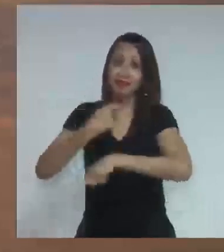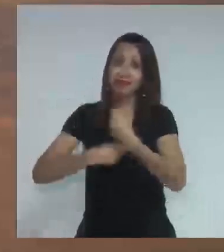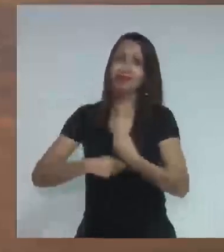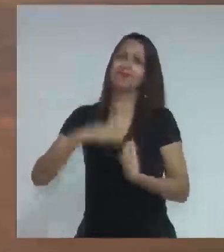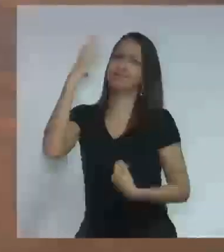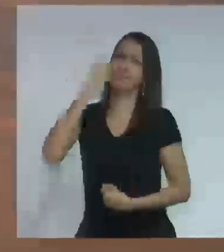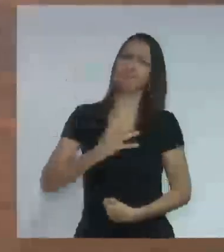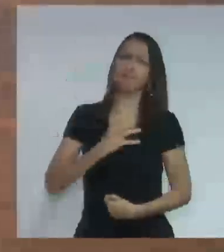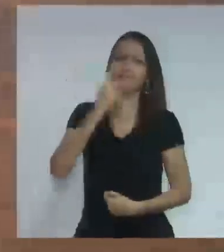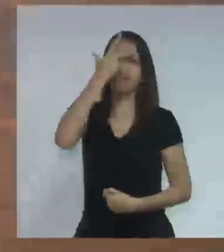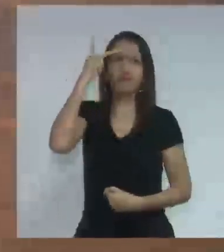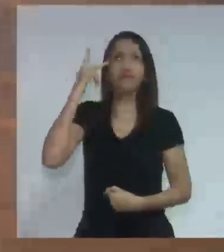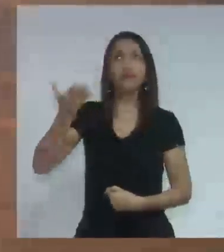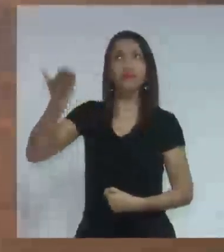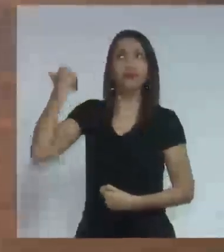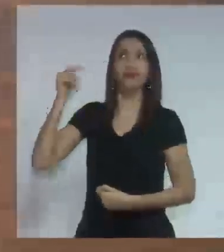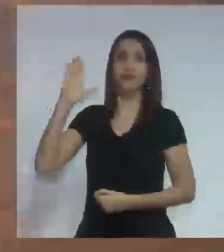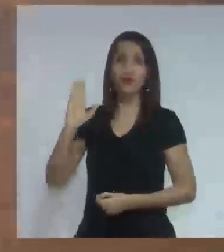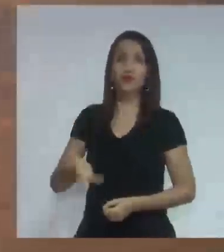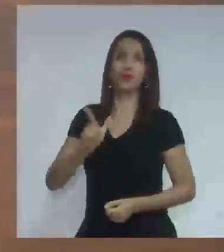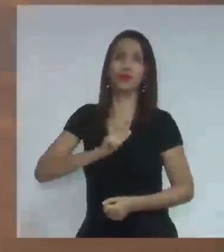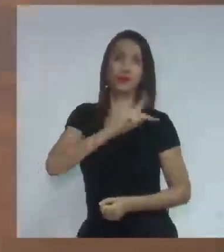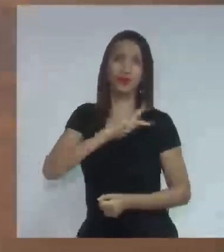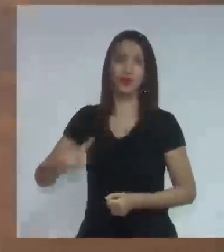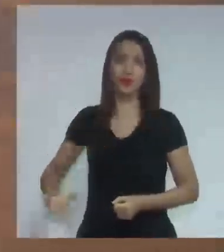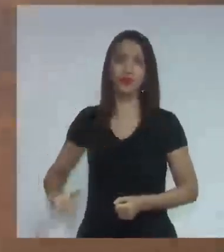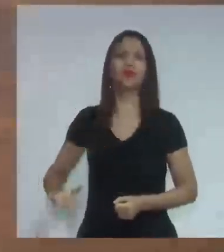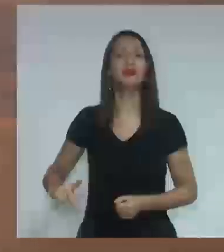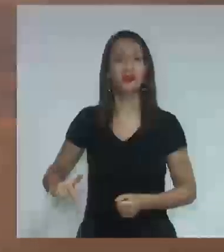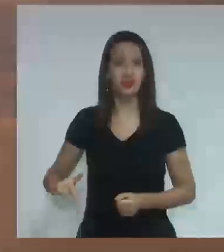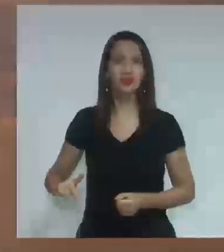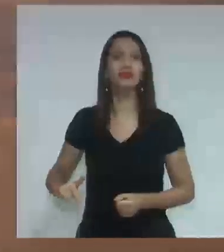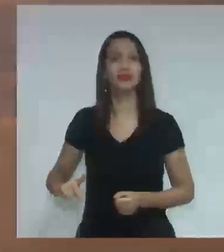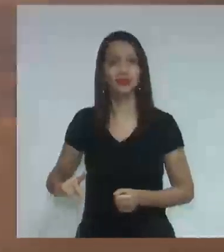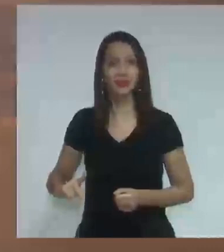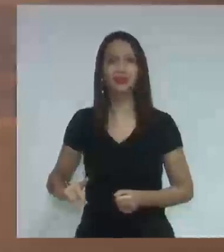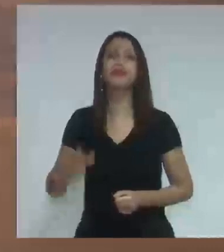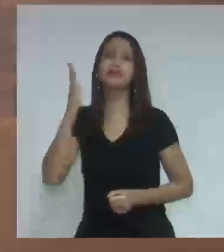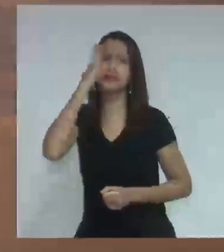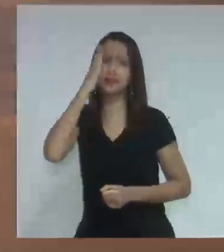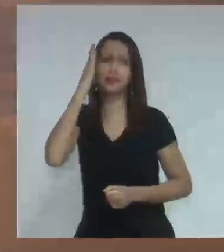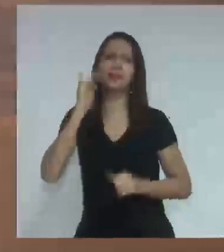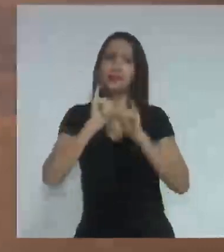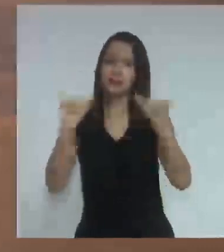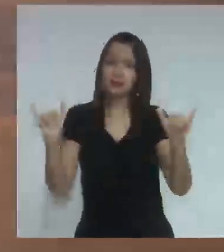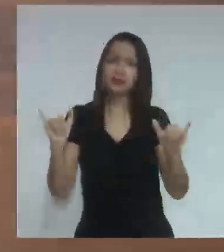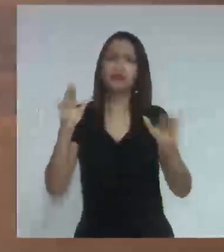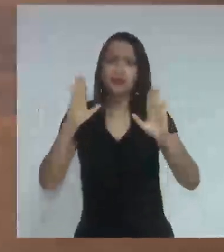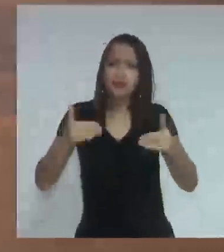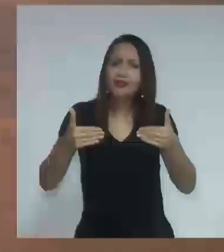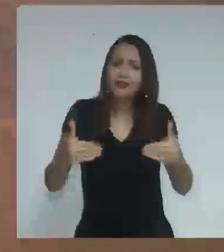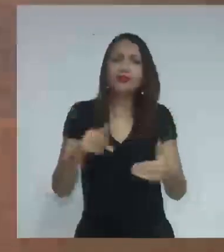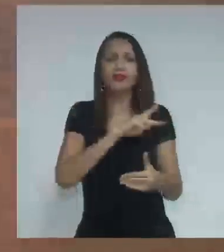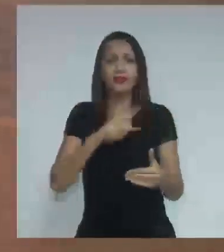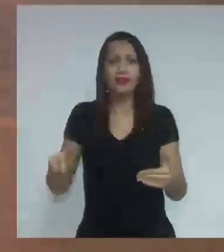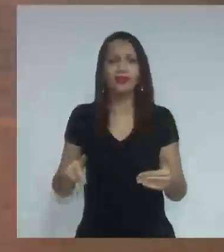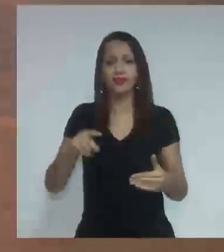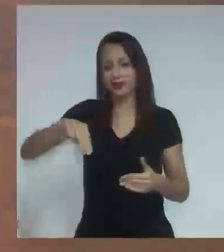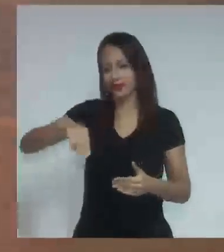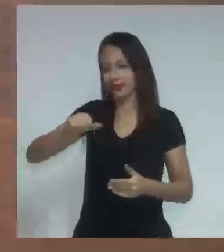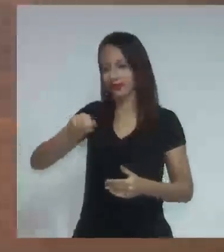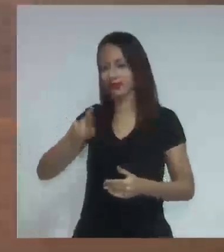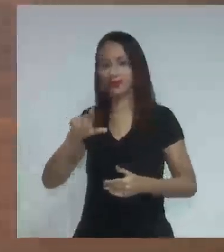presidente, quem é presidente, sabe muito bem o que eu estou falando. Marquinho teve a oportunidade de ser presidente, o Edu Gelme também teve a